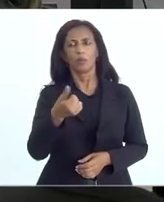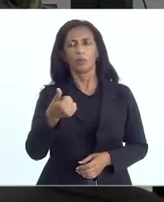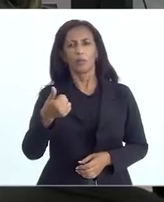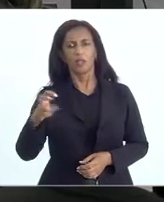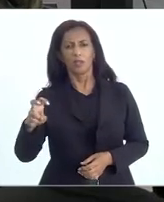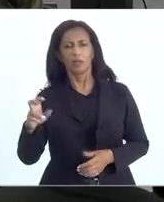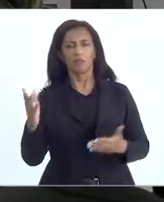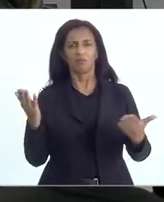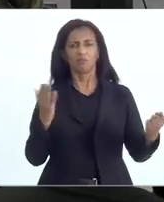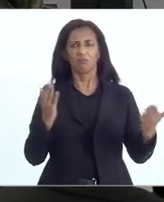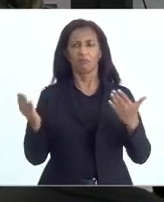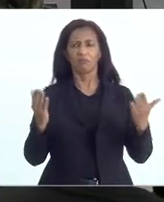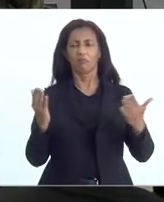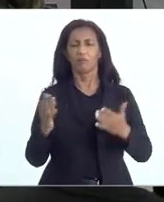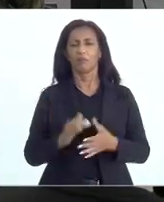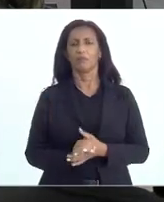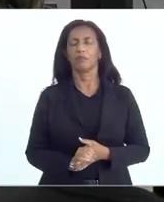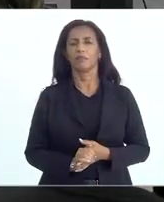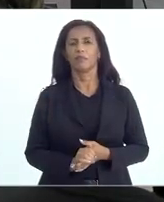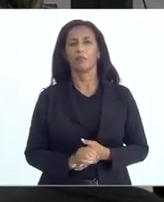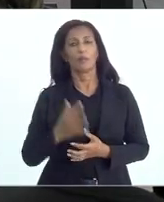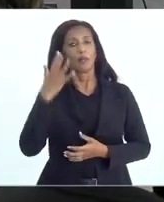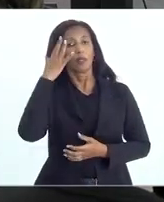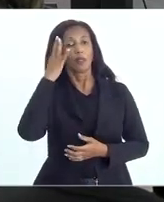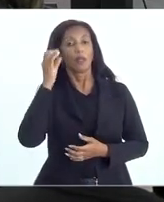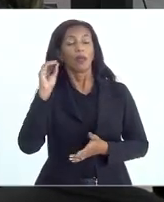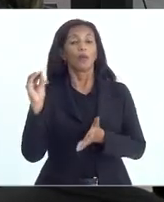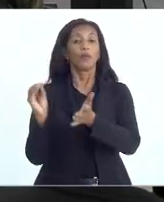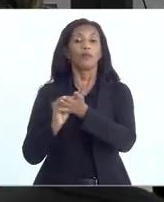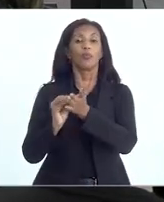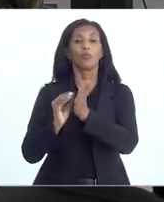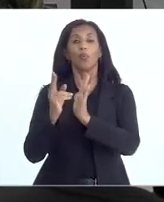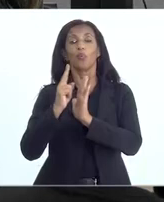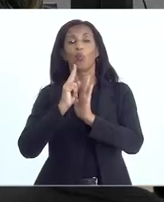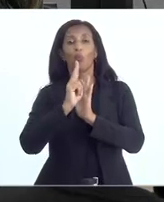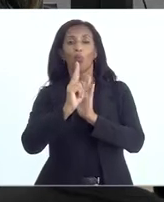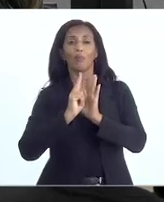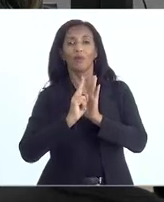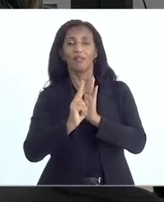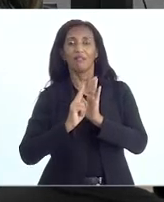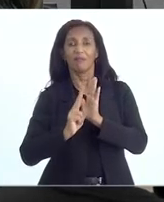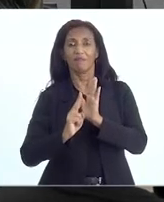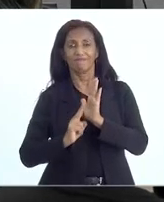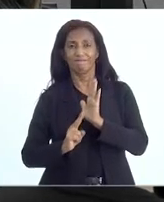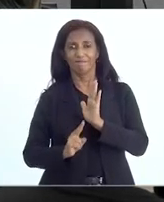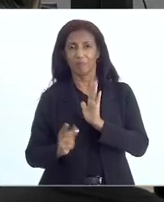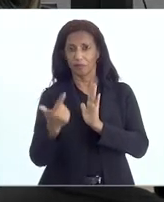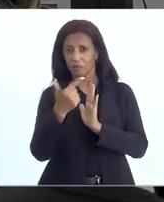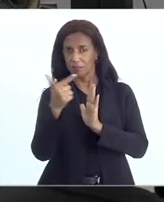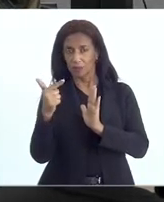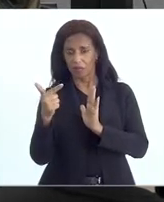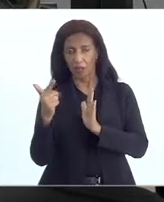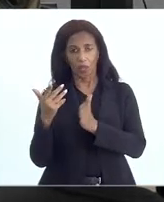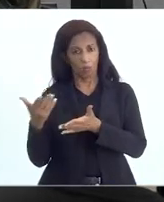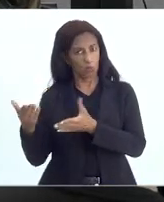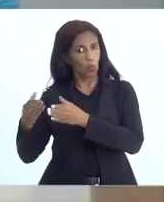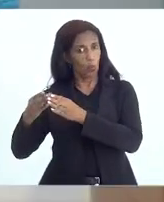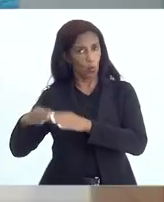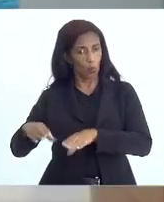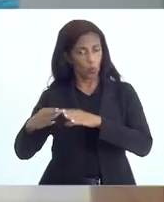2014 é não publicou o nome desses candidatos concursados